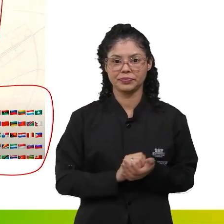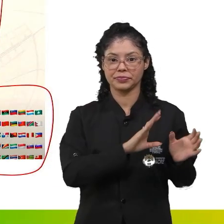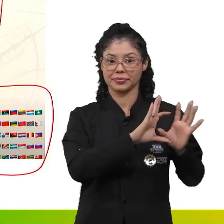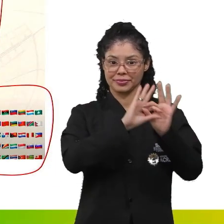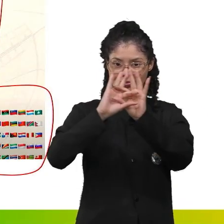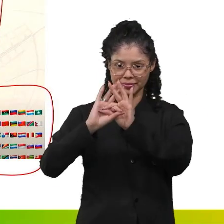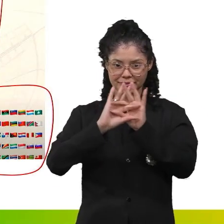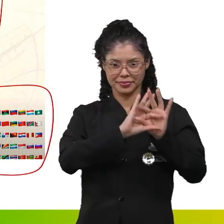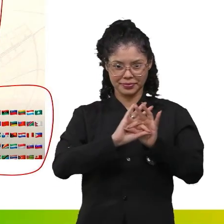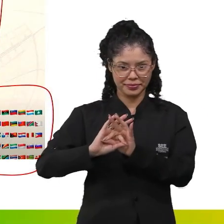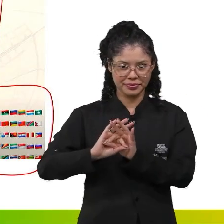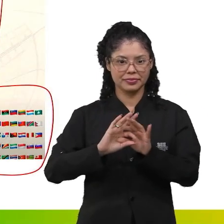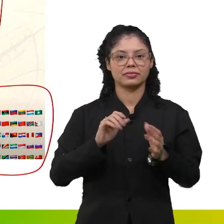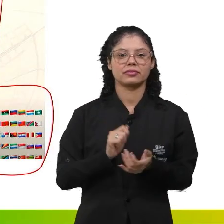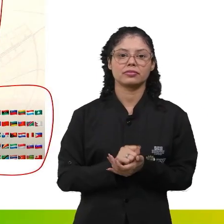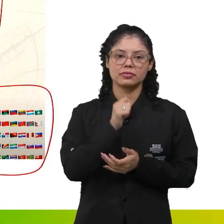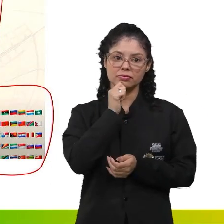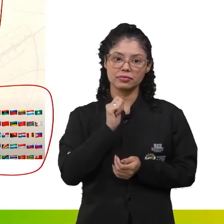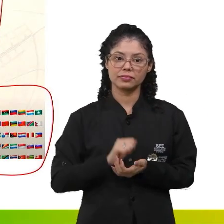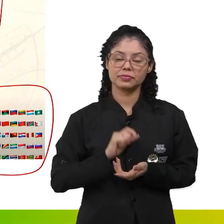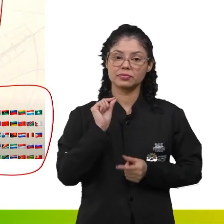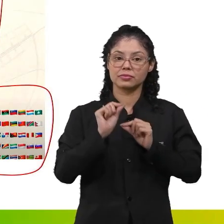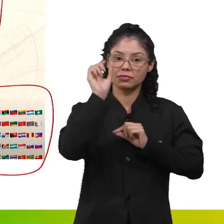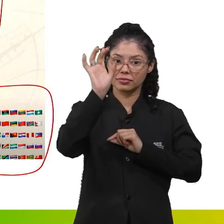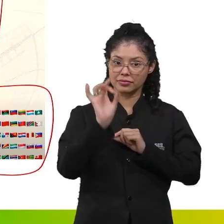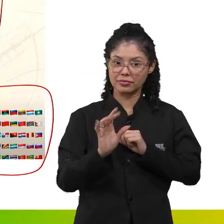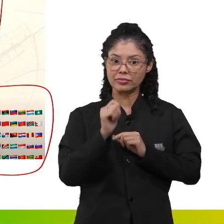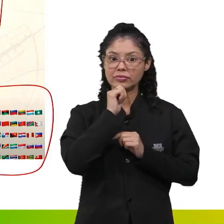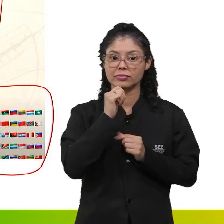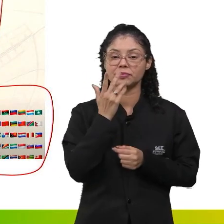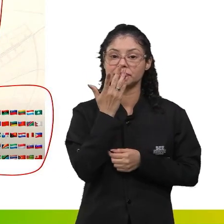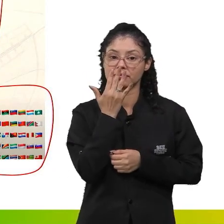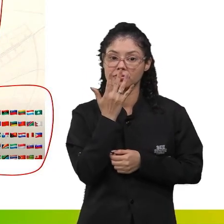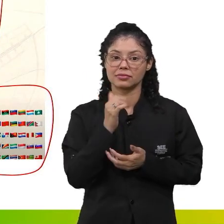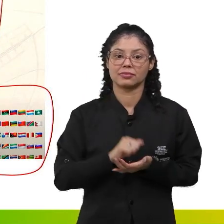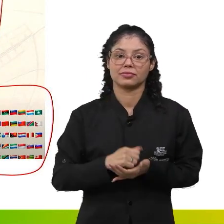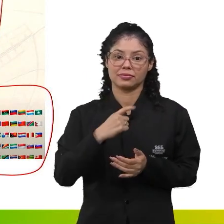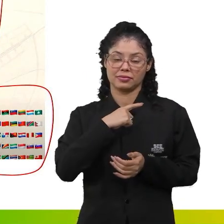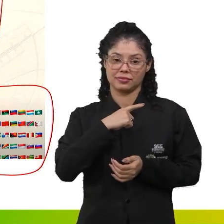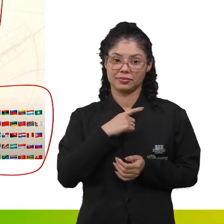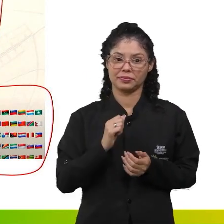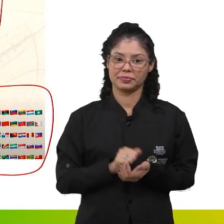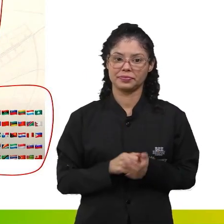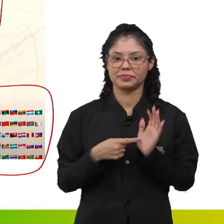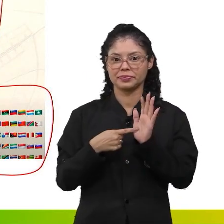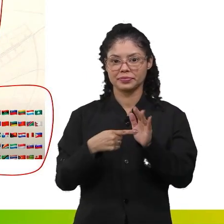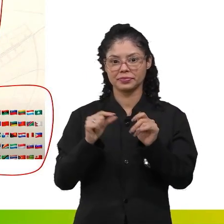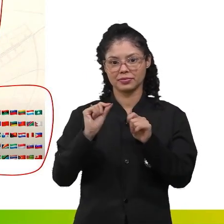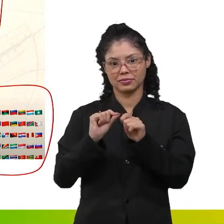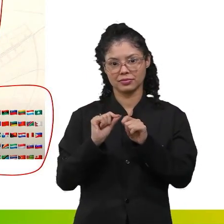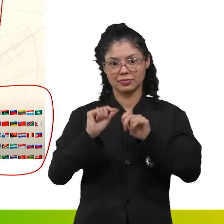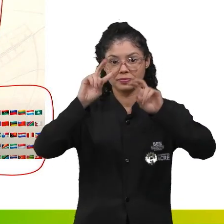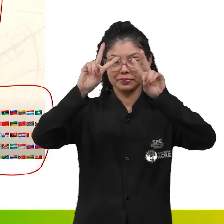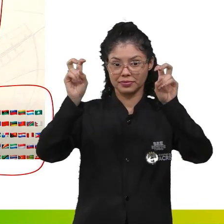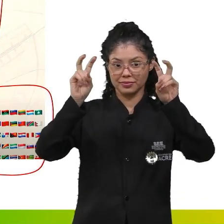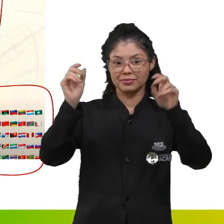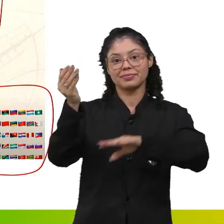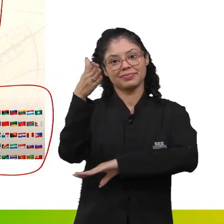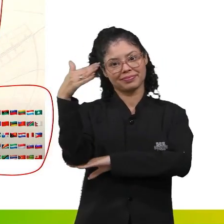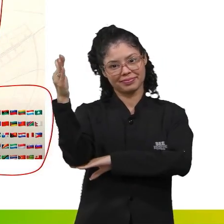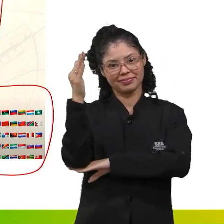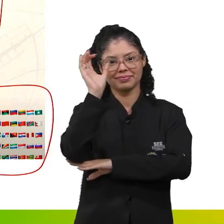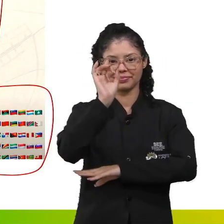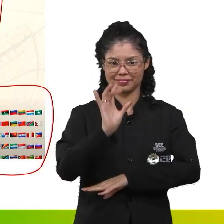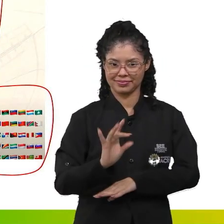Olímpicos. E o interessante acerca dos anéis é que cada uma dessas cores, elas meio que fazem um aceno às bandeiras